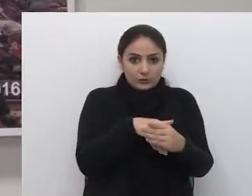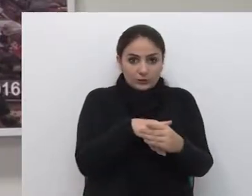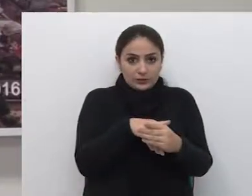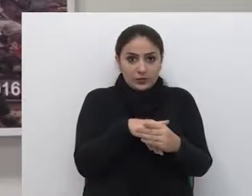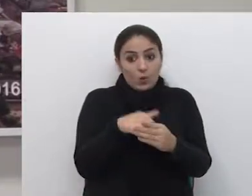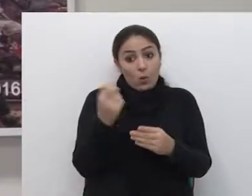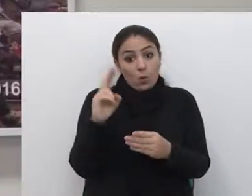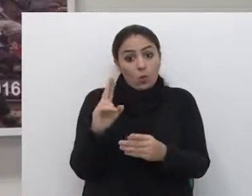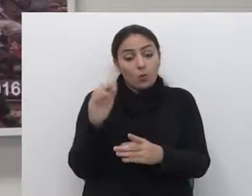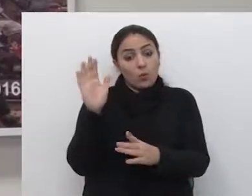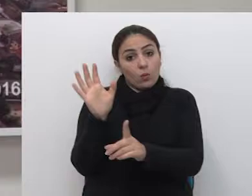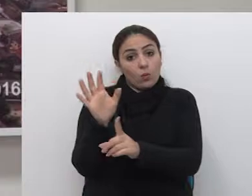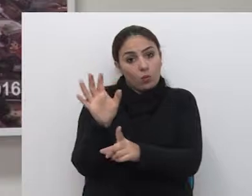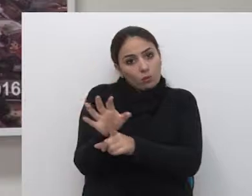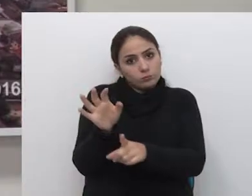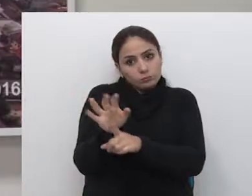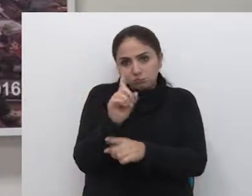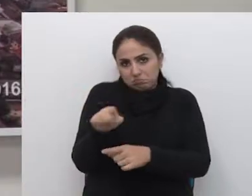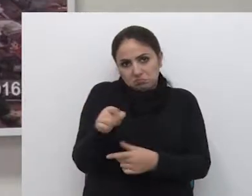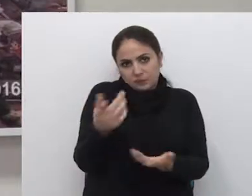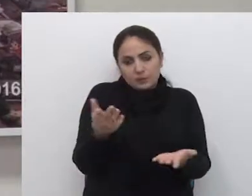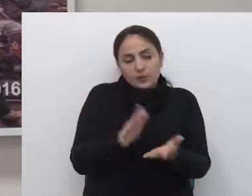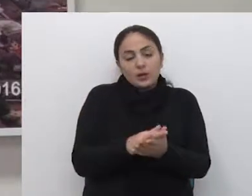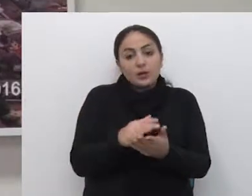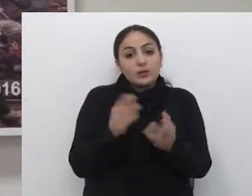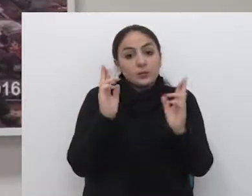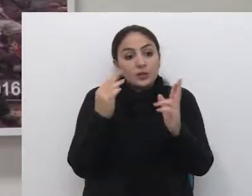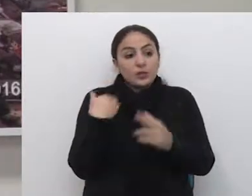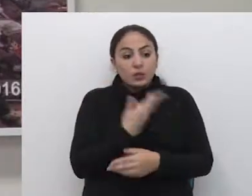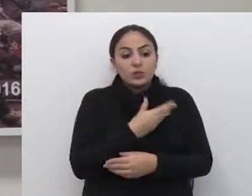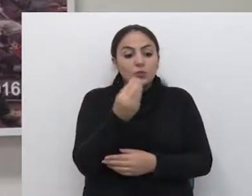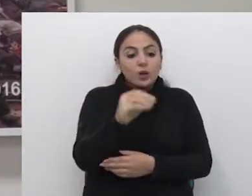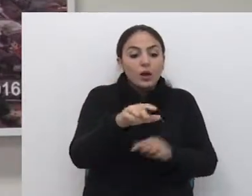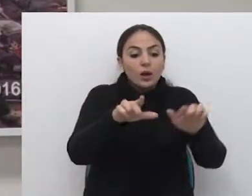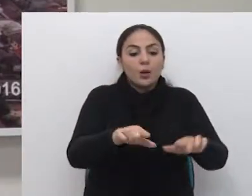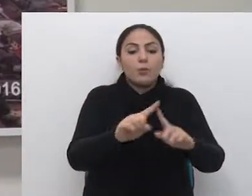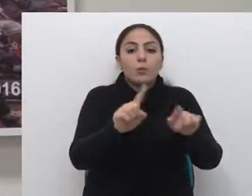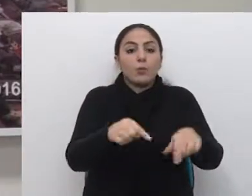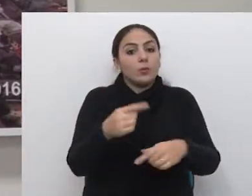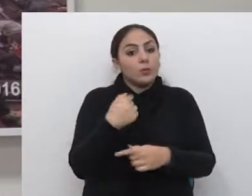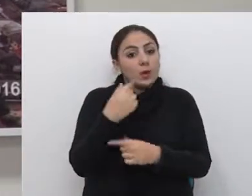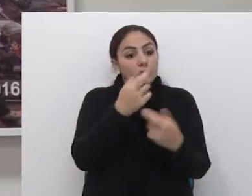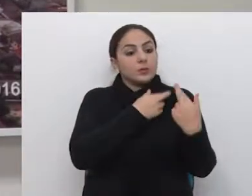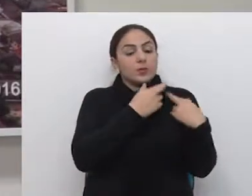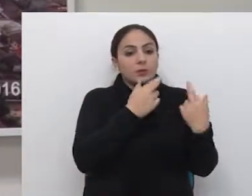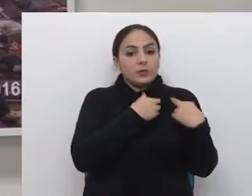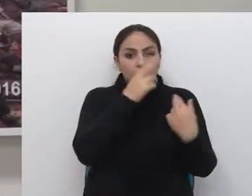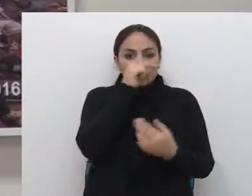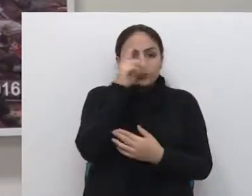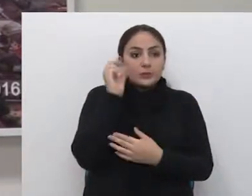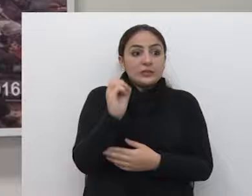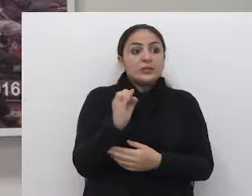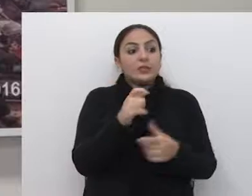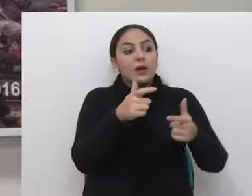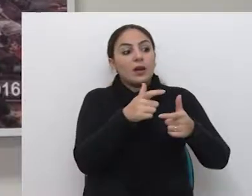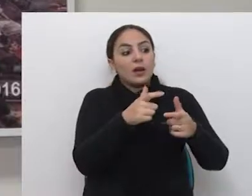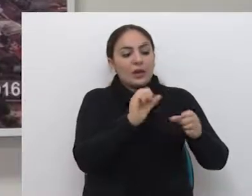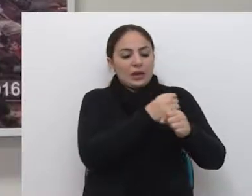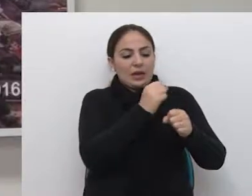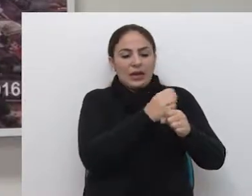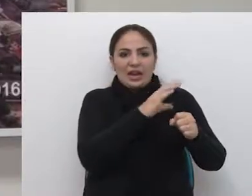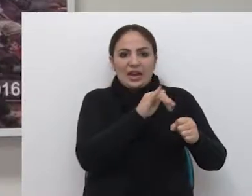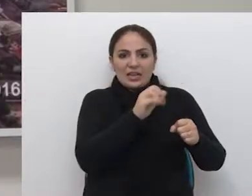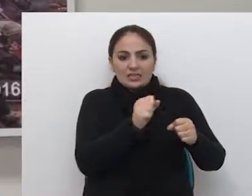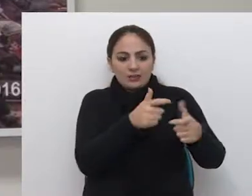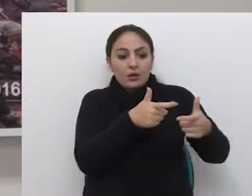sancione esse projeto de lei e que ali nós possamos colocar então equipamentos públicos, né? Isso fica a cargo do executivo, se ele vai ampliar o CAIS, se ele